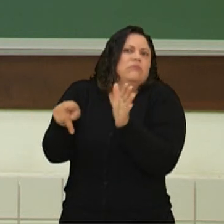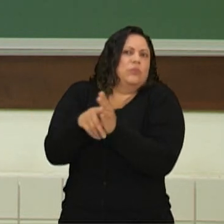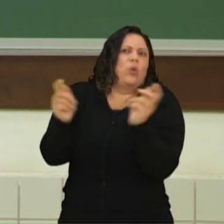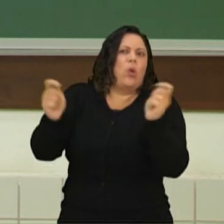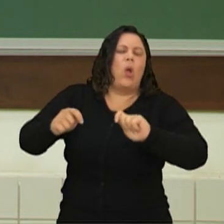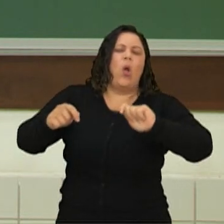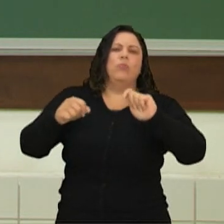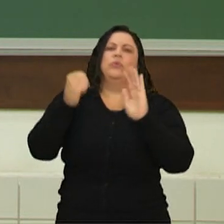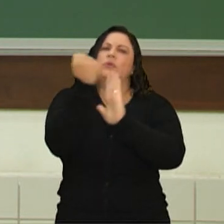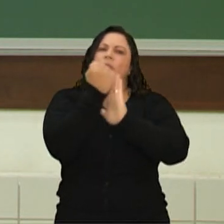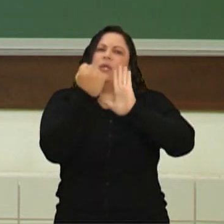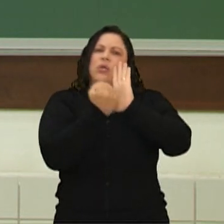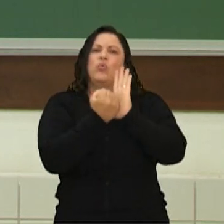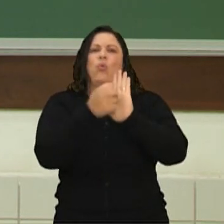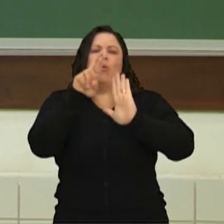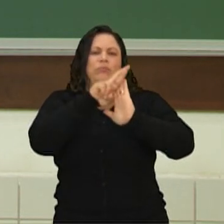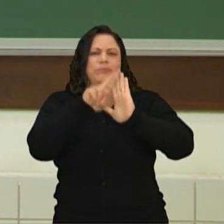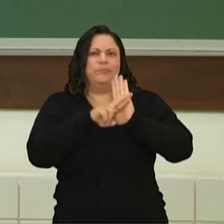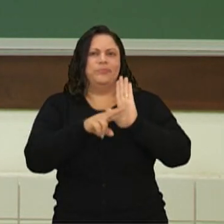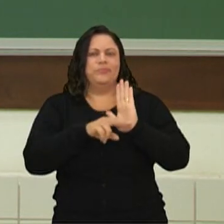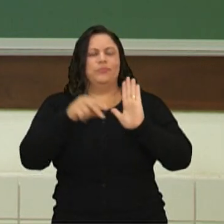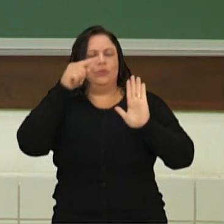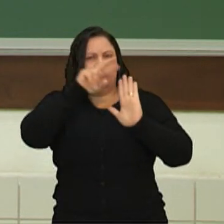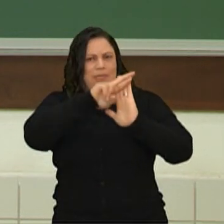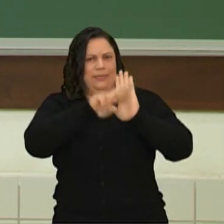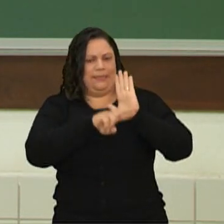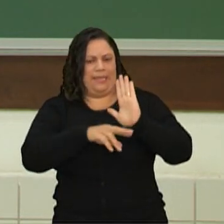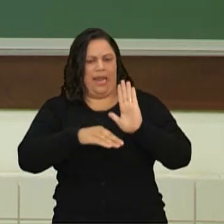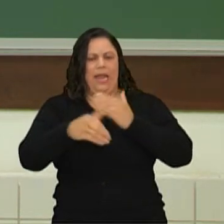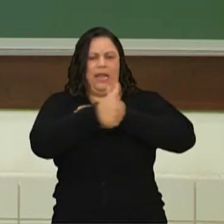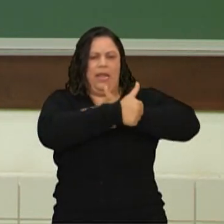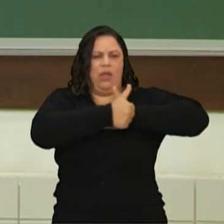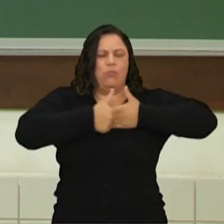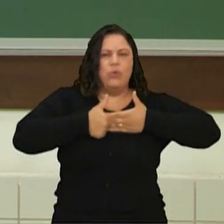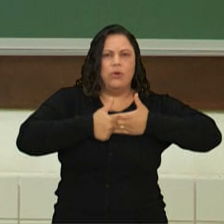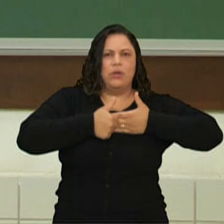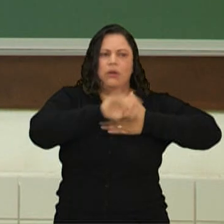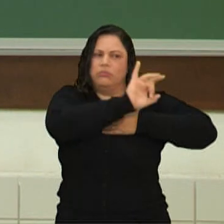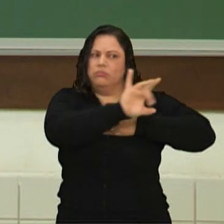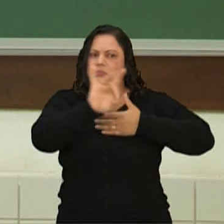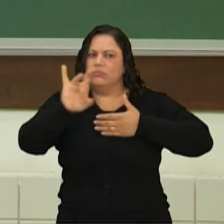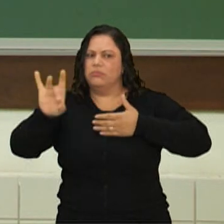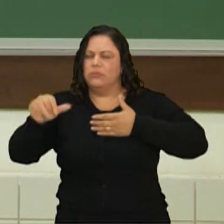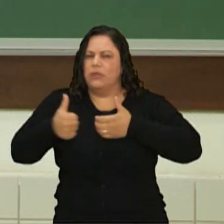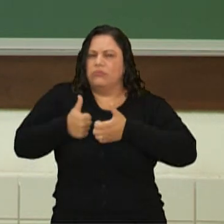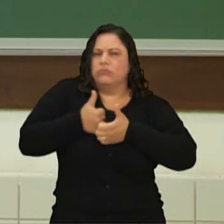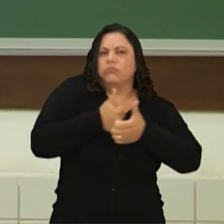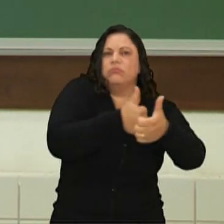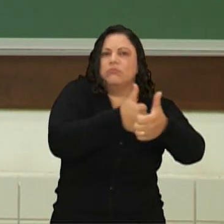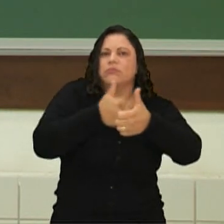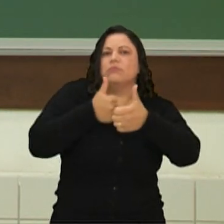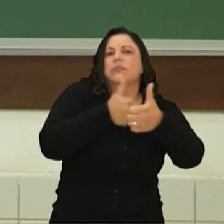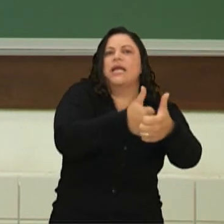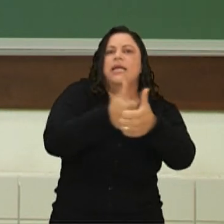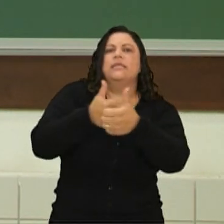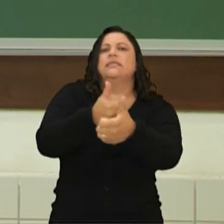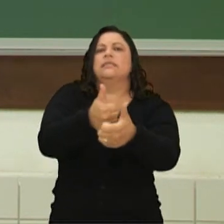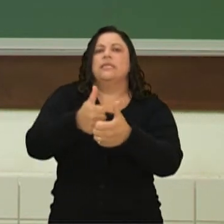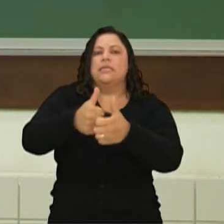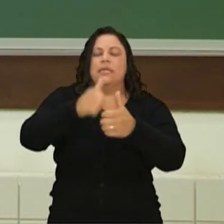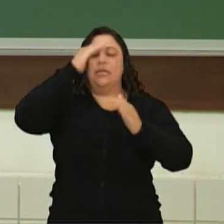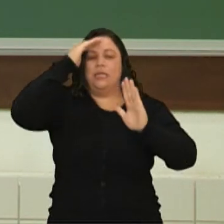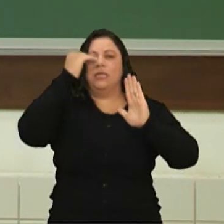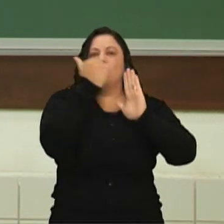exemplo, Deus determina o que cada judeu tem que seguir, cada judeu tem que ser